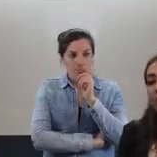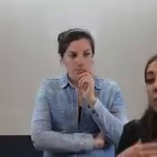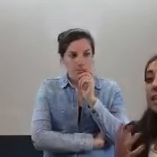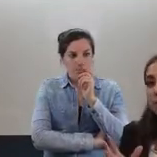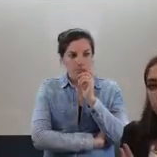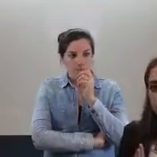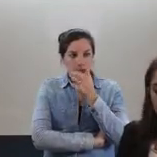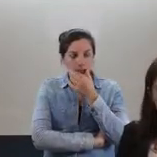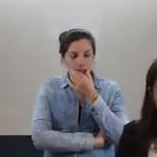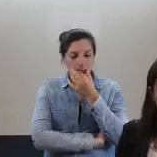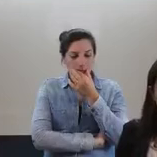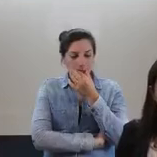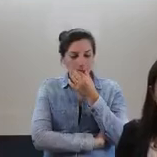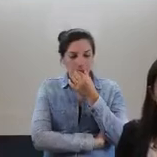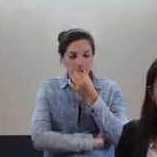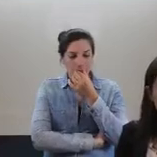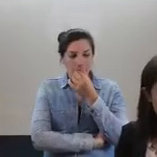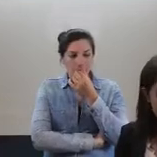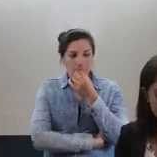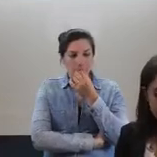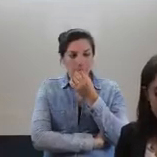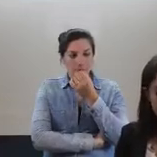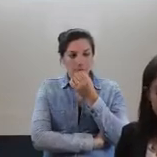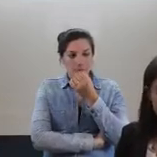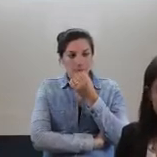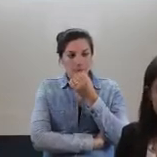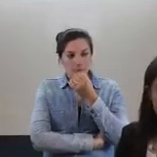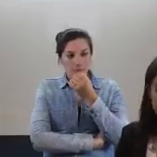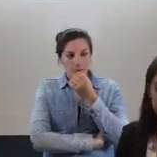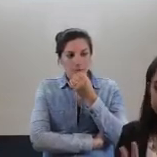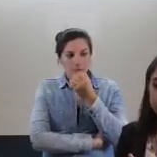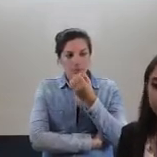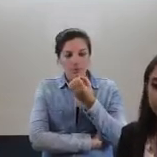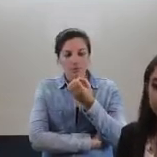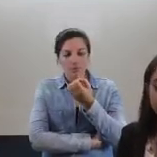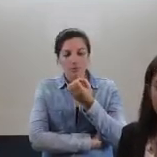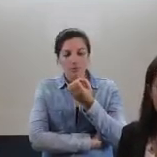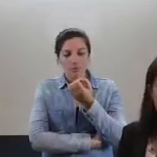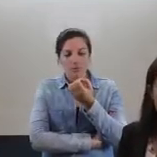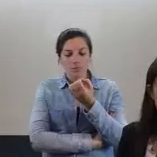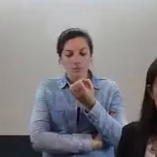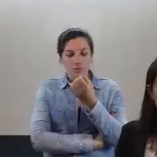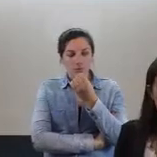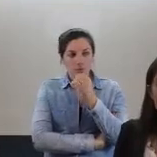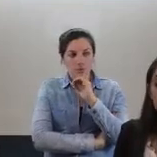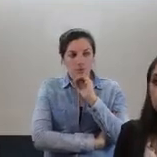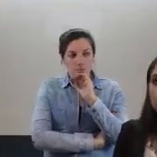trabalhando, feminismo, por exemplo, e eu quero que venha na minha pesquisa, né, na pesquisa que eu estou fazendo lá na base de